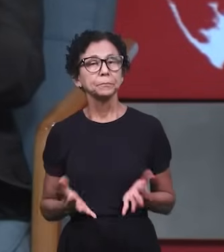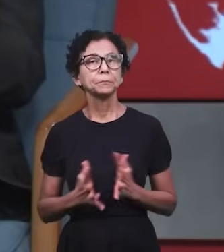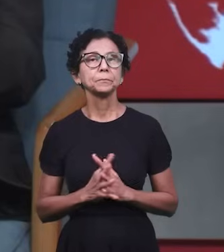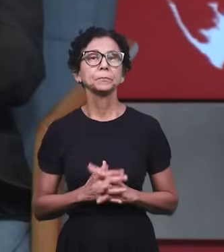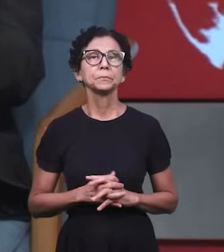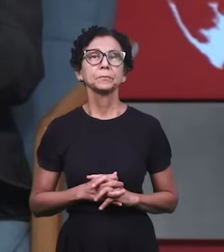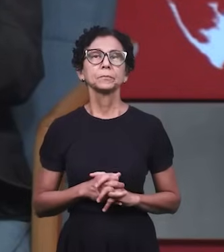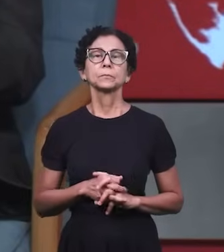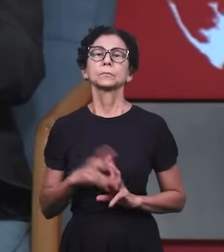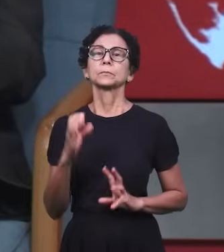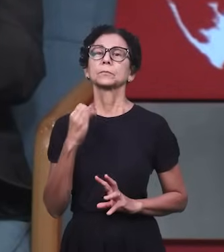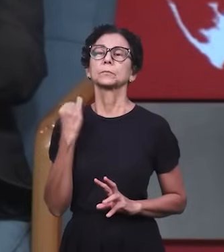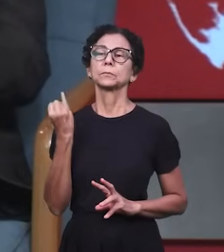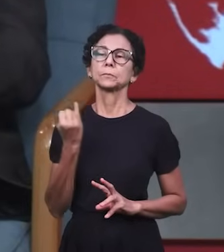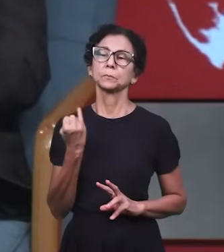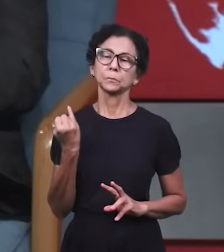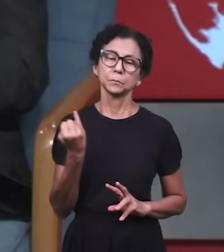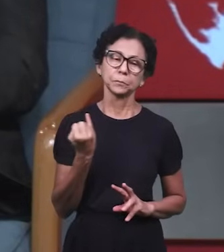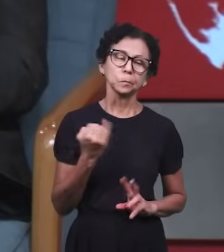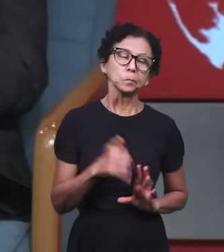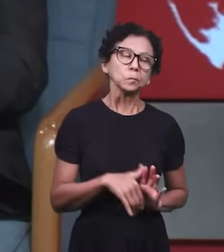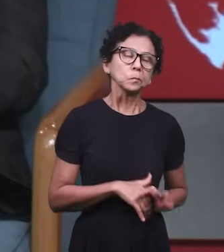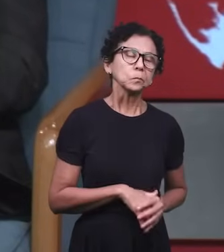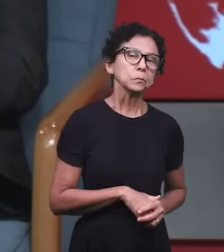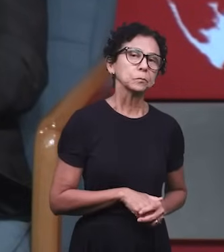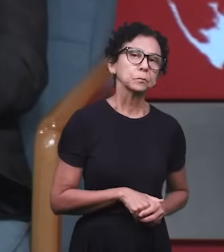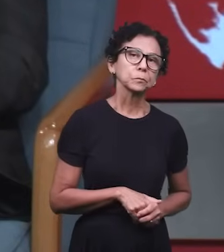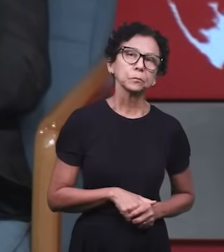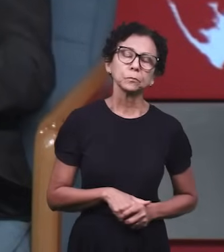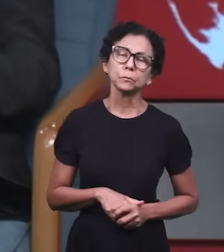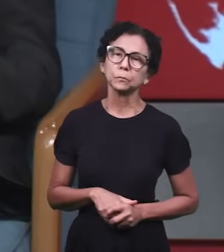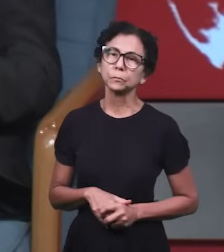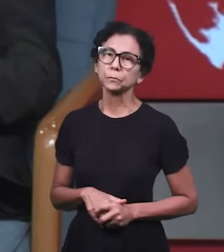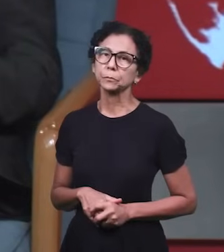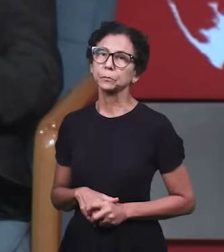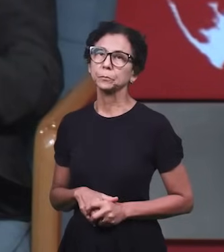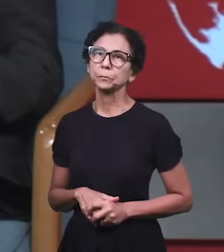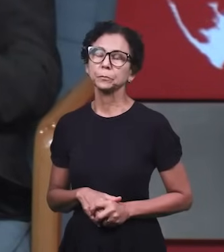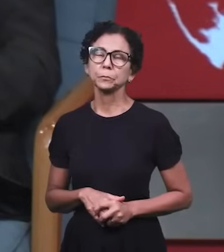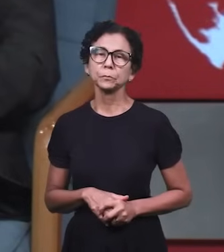muito importante na vida da igreja.